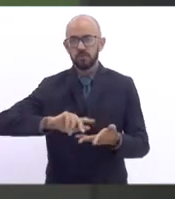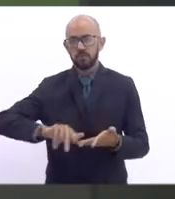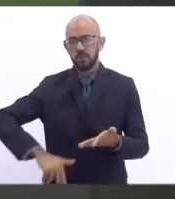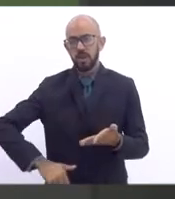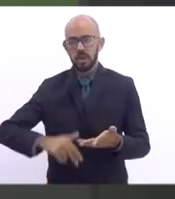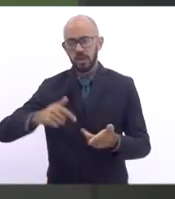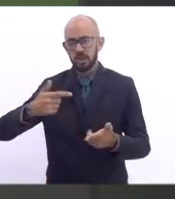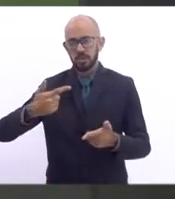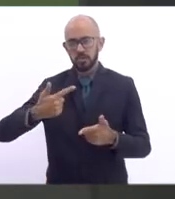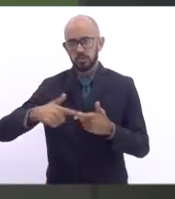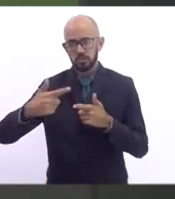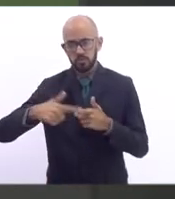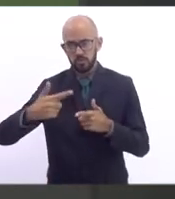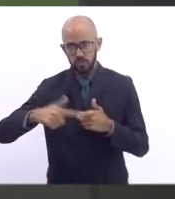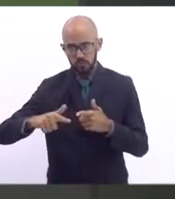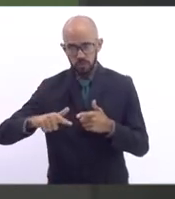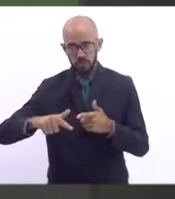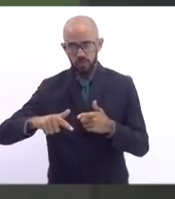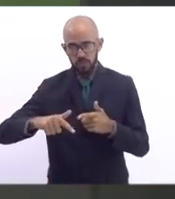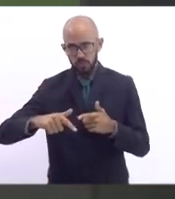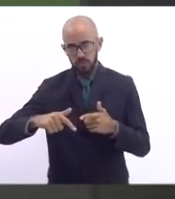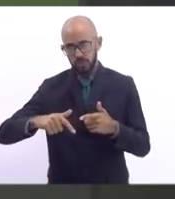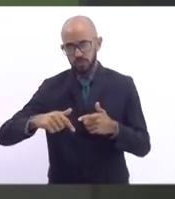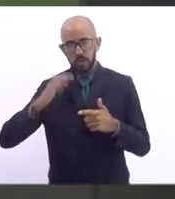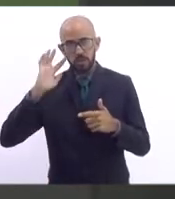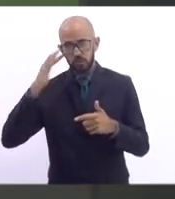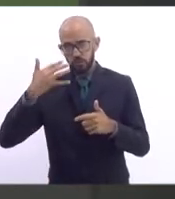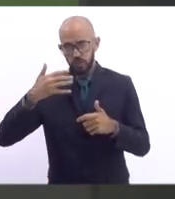inclusive desde 2004 que